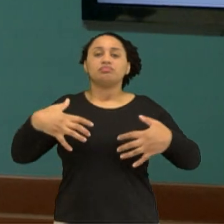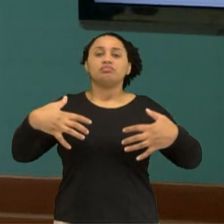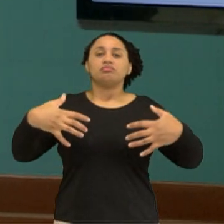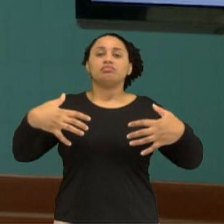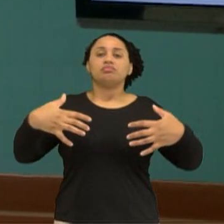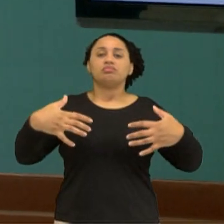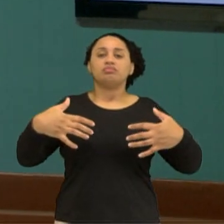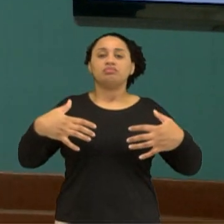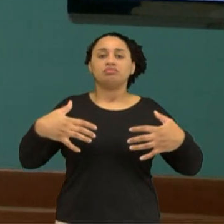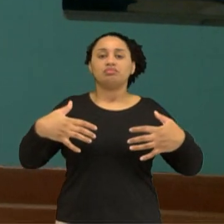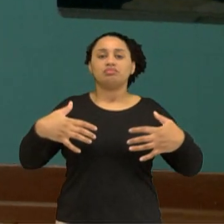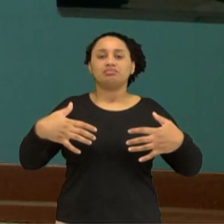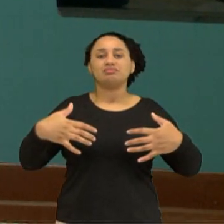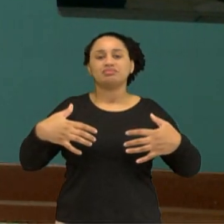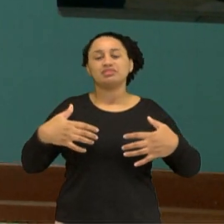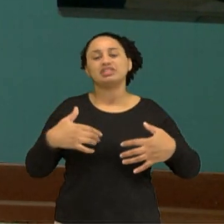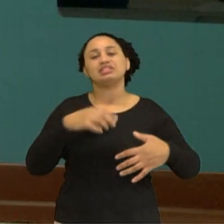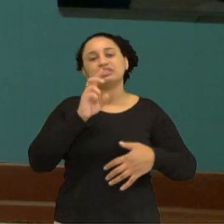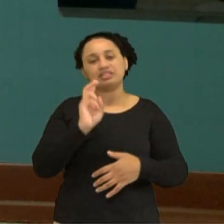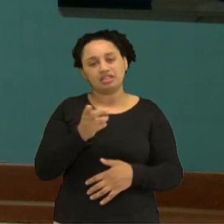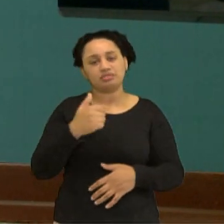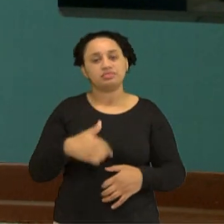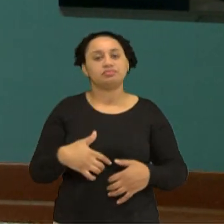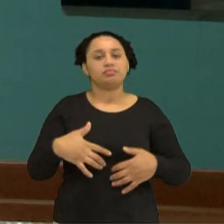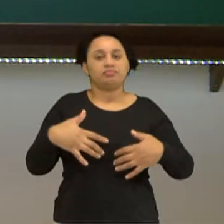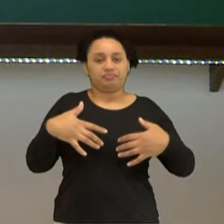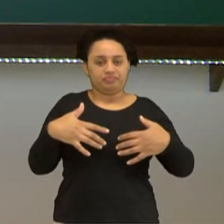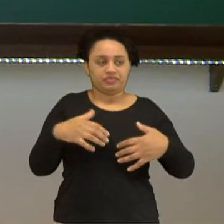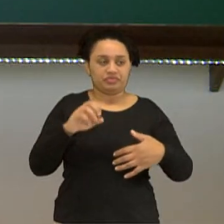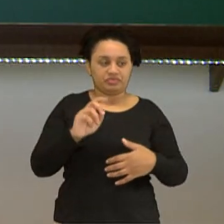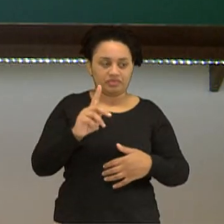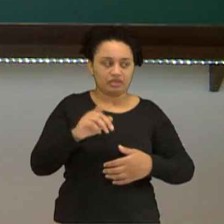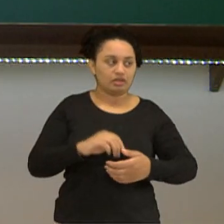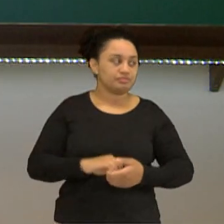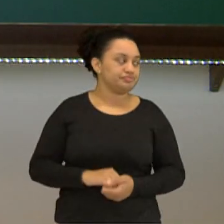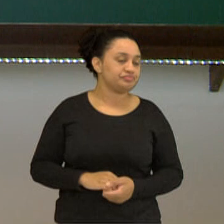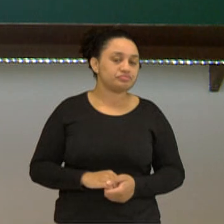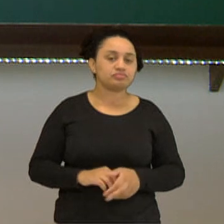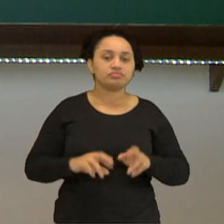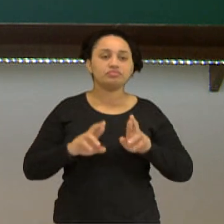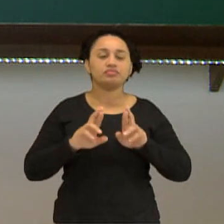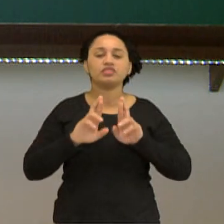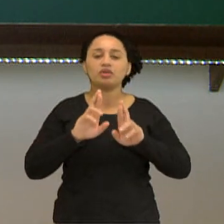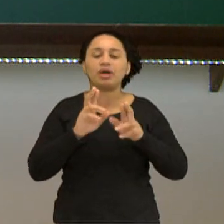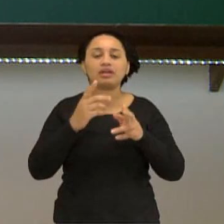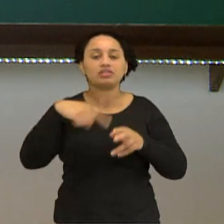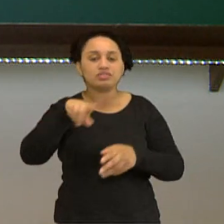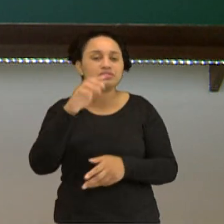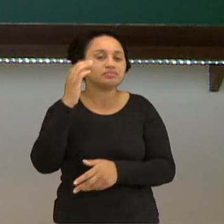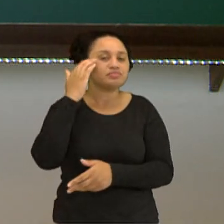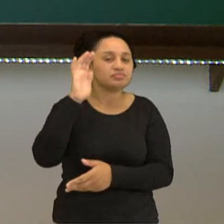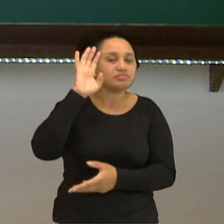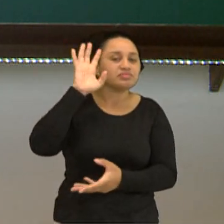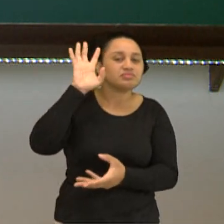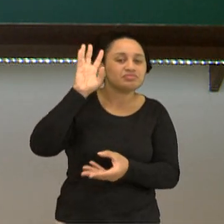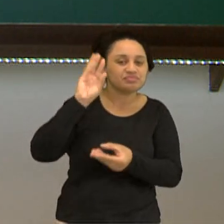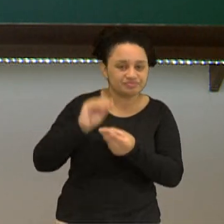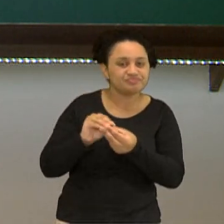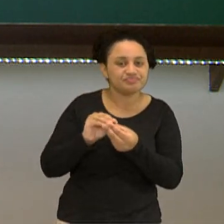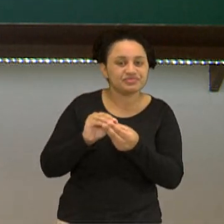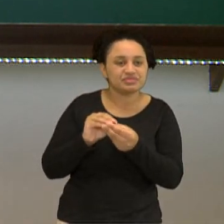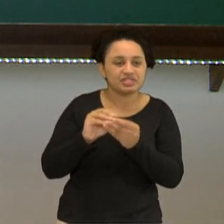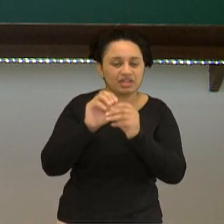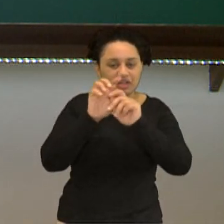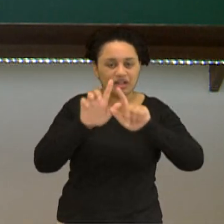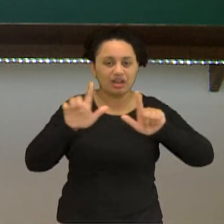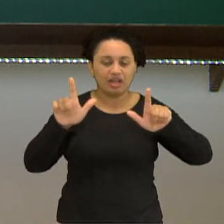ou deveríamos inalar a cada inspiração. Beleza, pessoal? Espero que vocês tenham compreendido, entendido